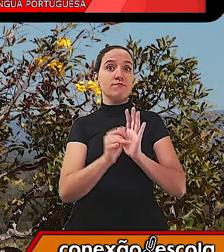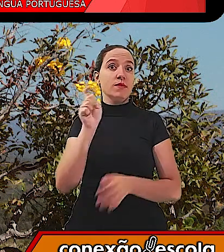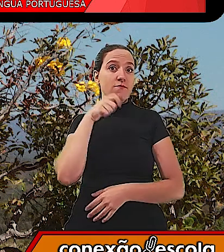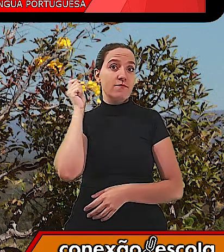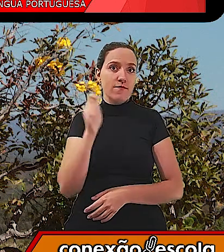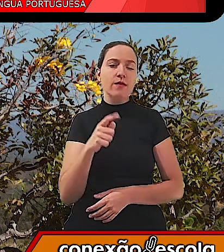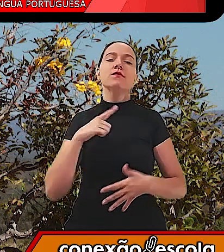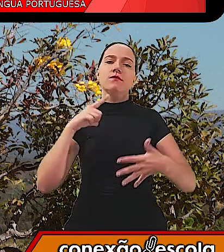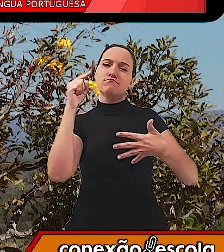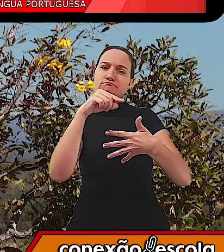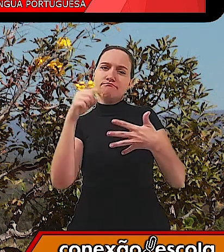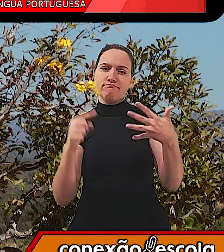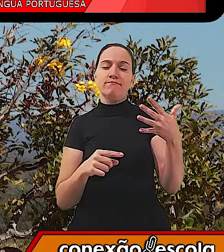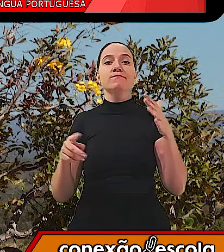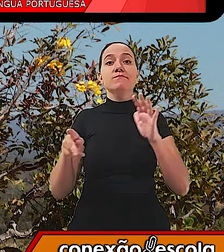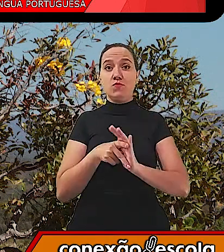seus elementos.